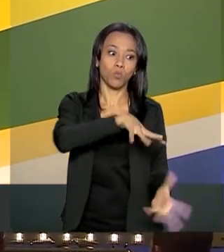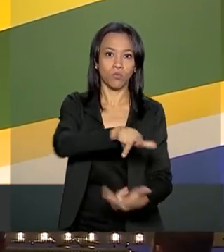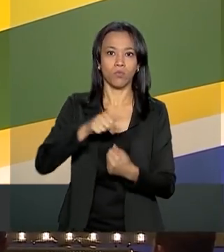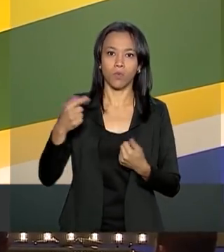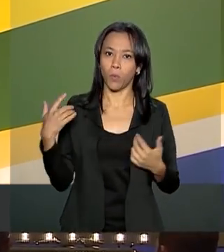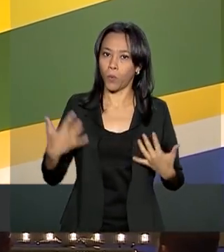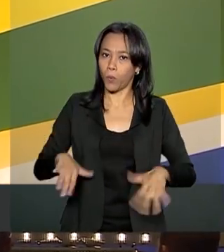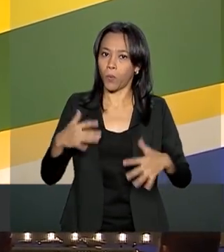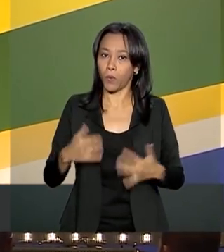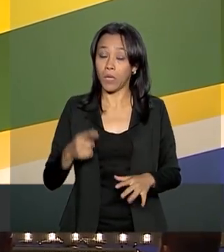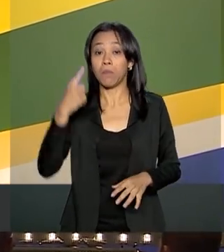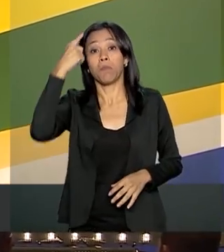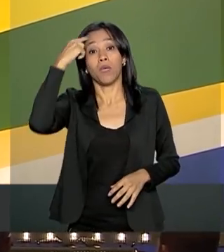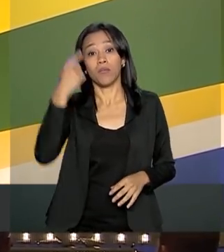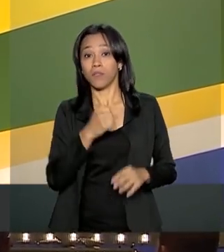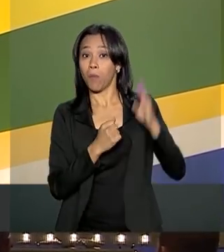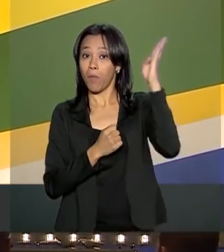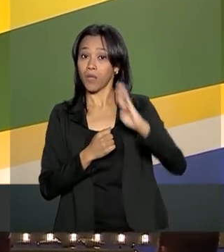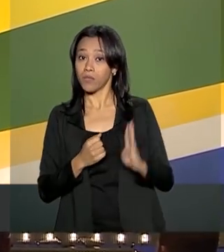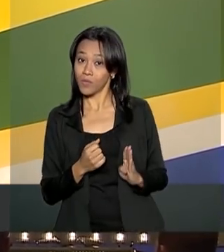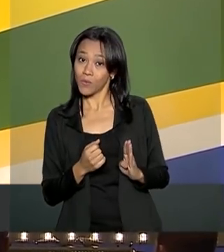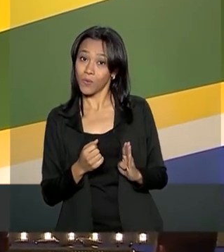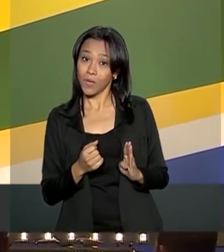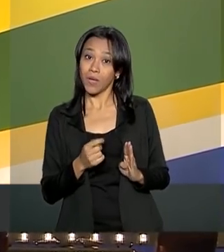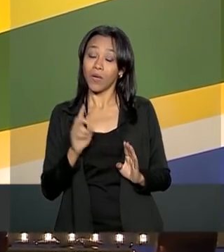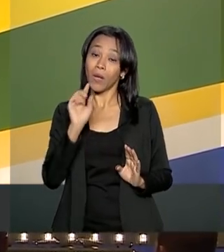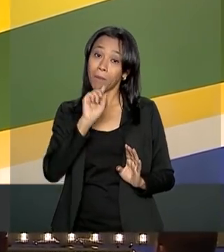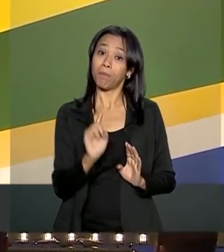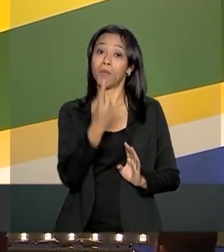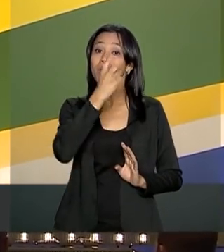Nasceu um novo país agora, 1º de janeiro.